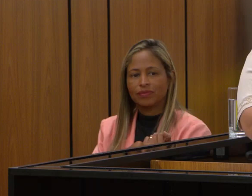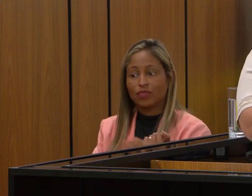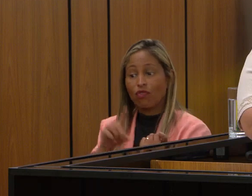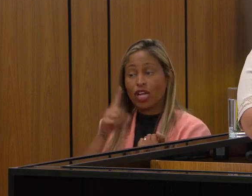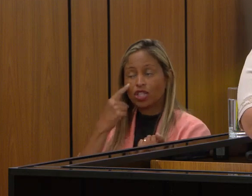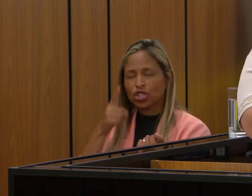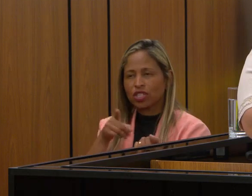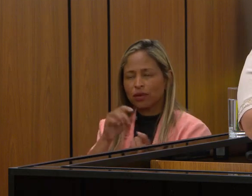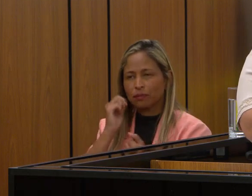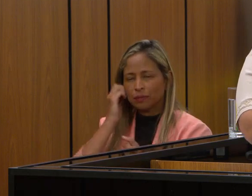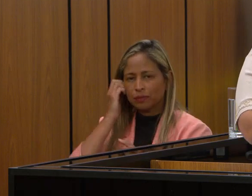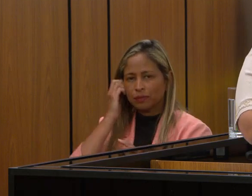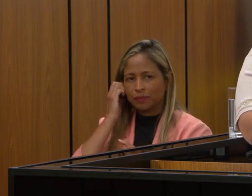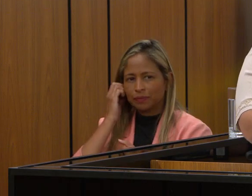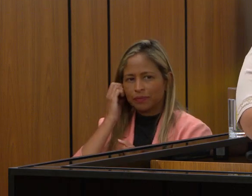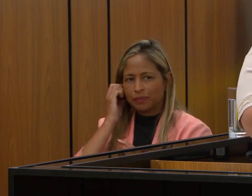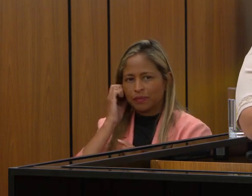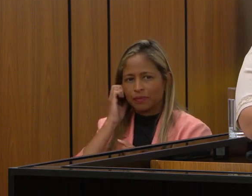minutinho